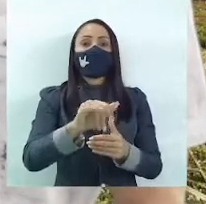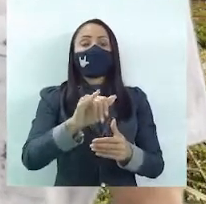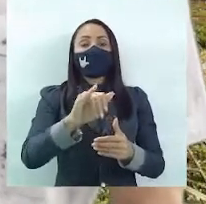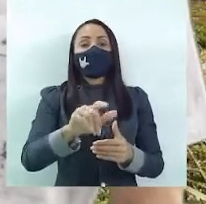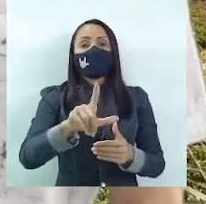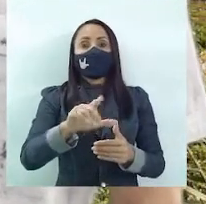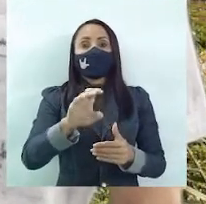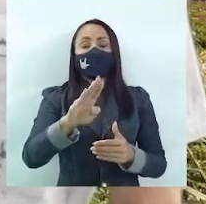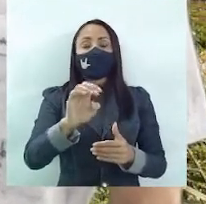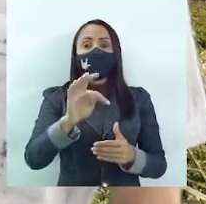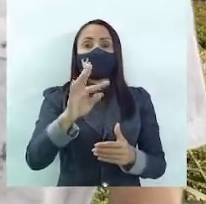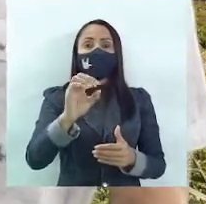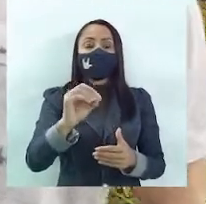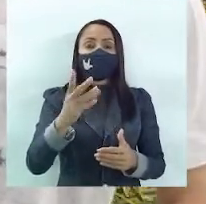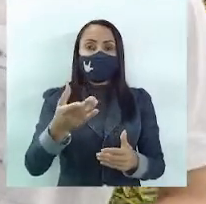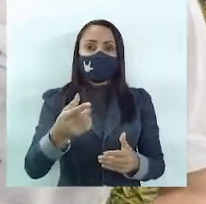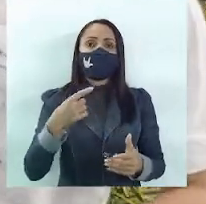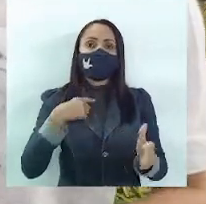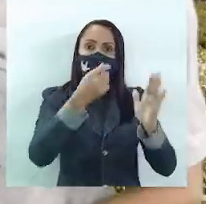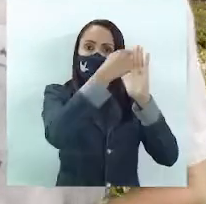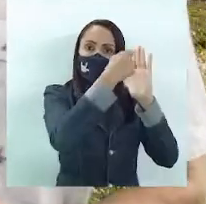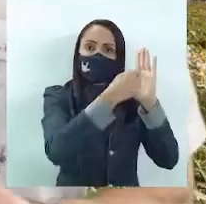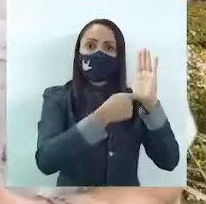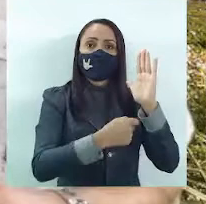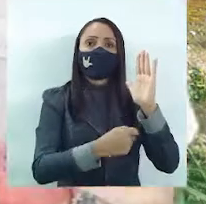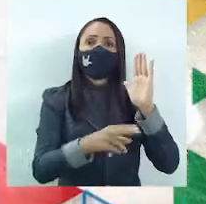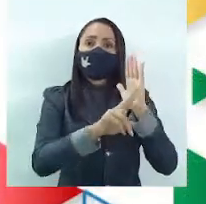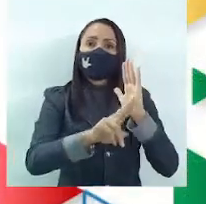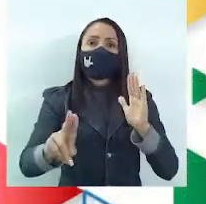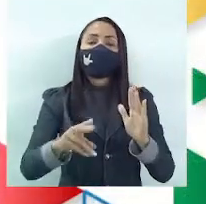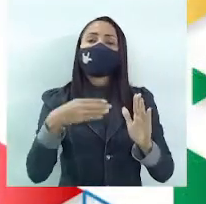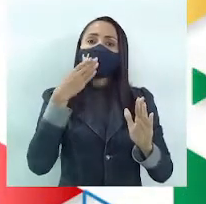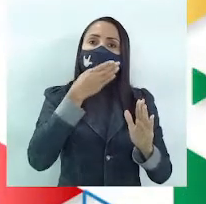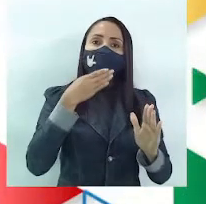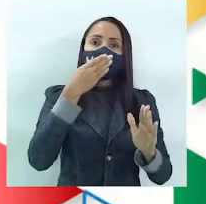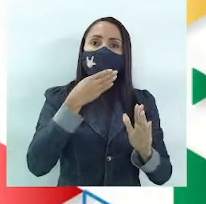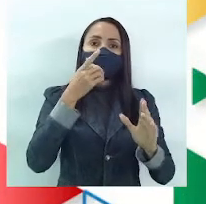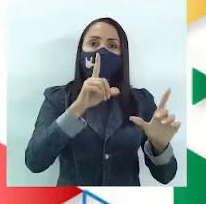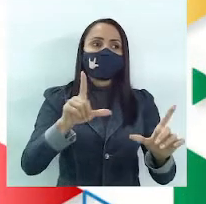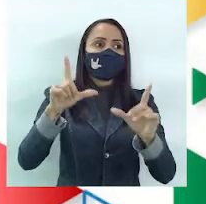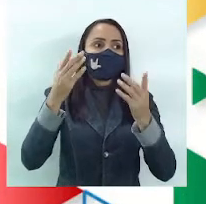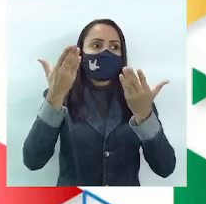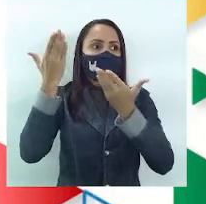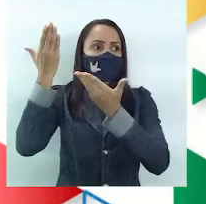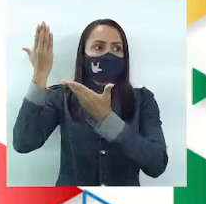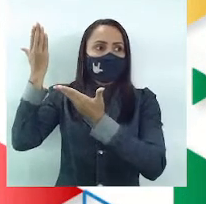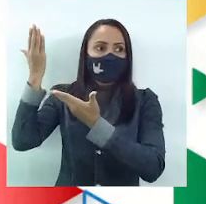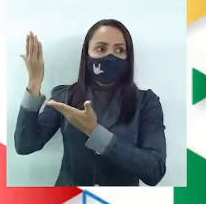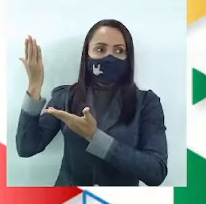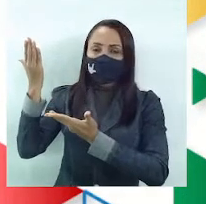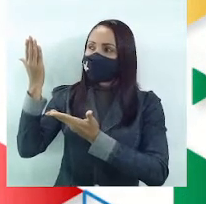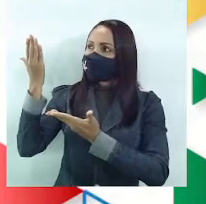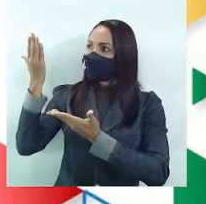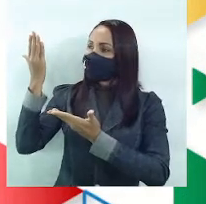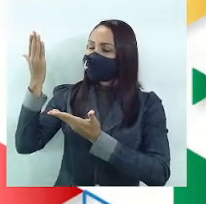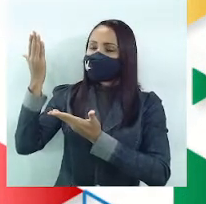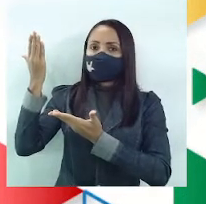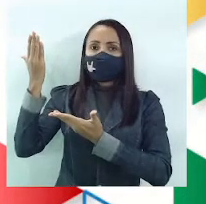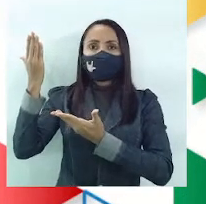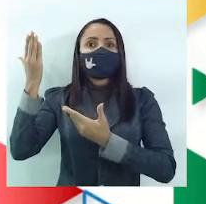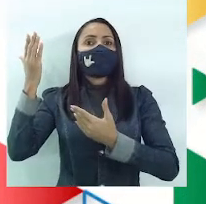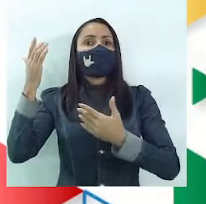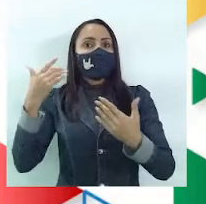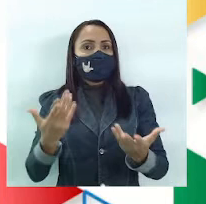obra chamada Açúcar, não é isso? E na tela podemos ver um pouco mais. Vamos ver. Gilberto Freire,